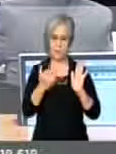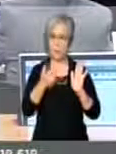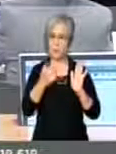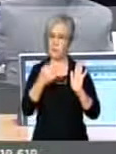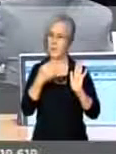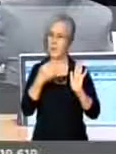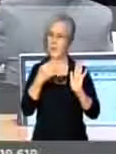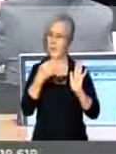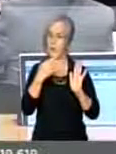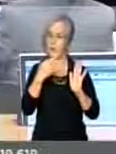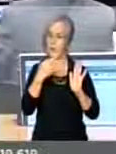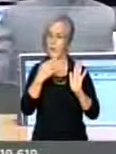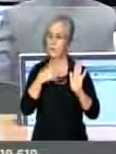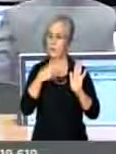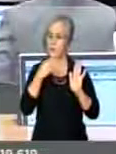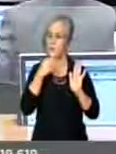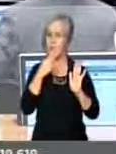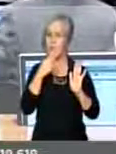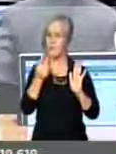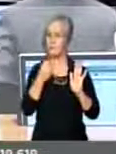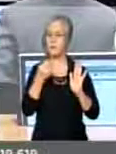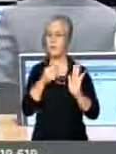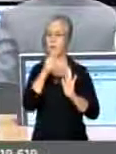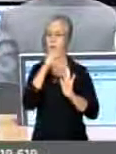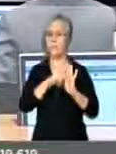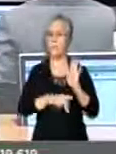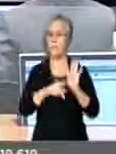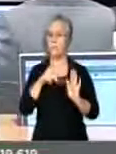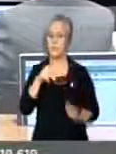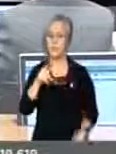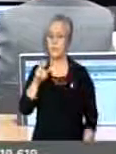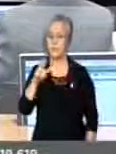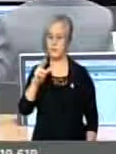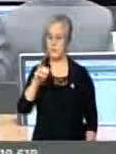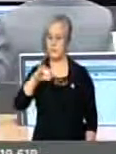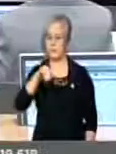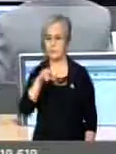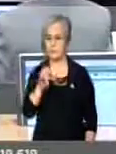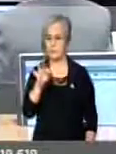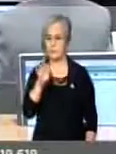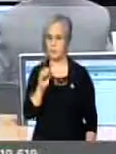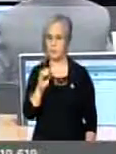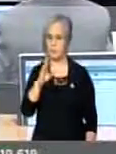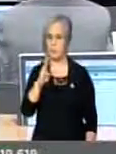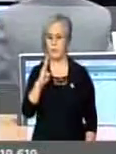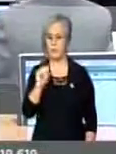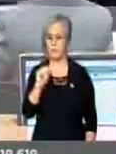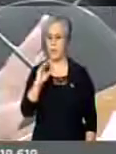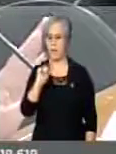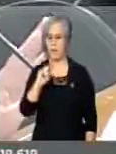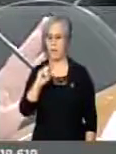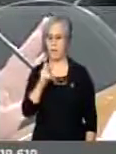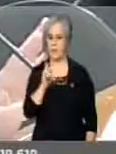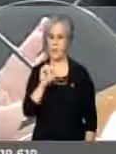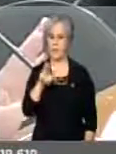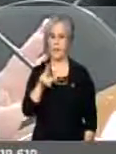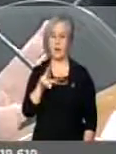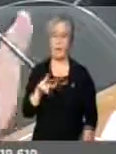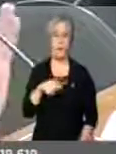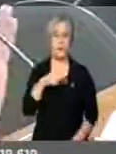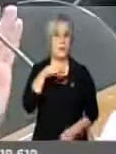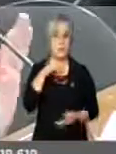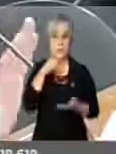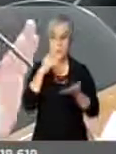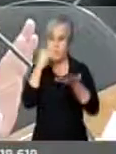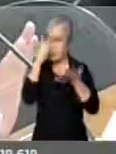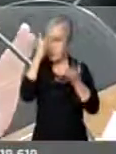bacalhau, não é? Todo mundo sabia que existia, que vinha alguma coisa, mas ninguém sabia de onde vinha, o que era, não é?